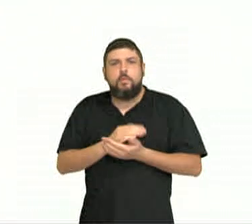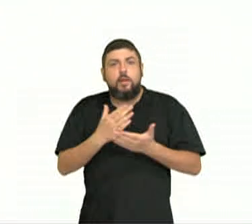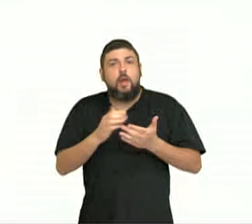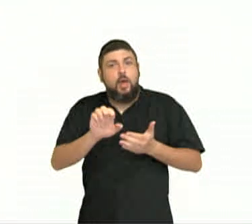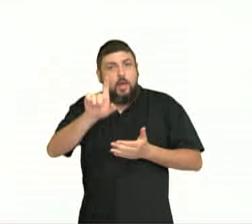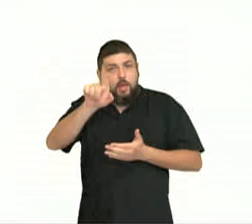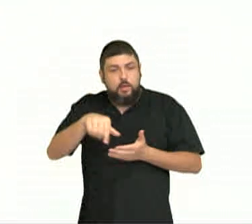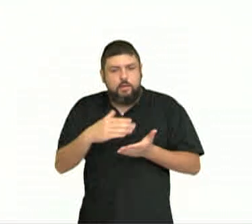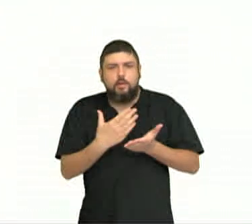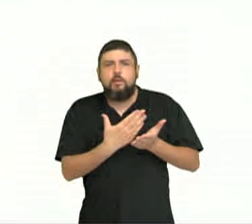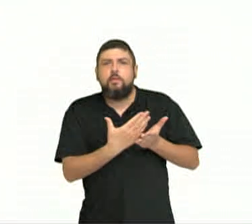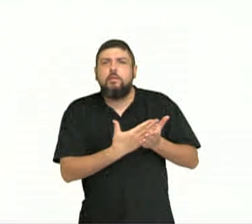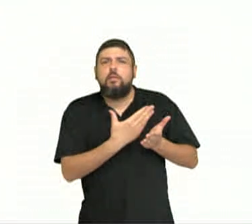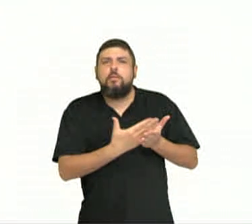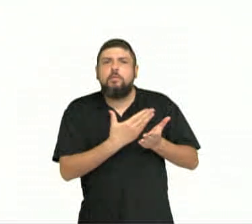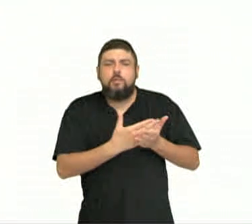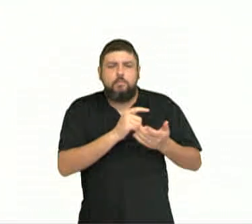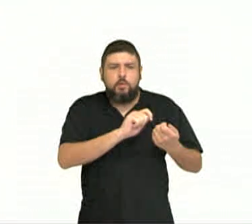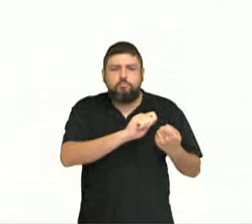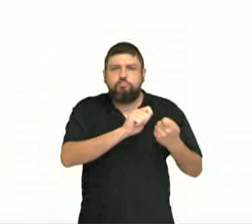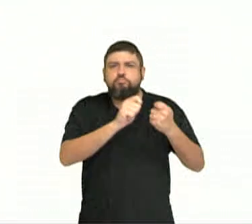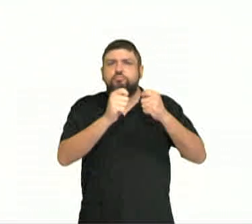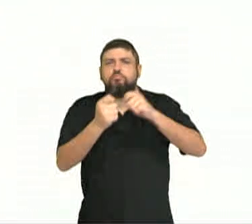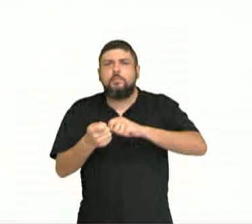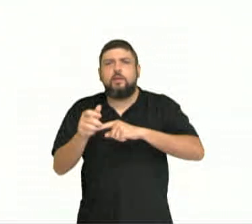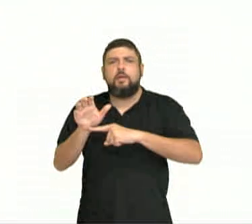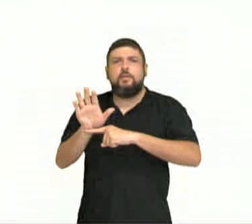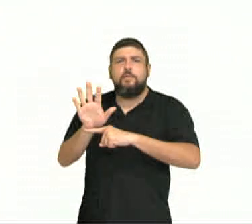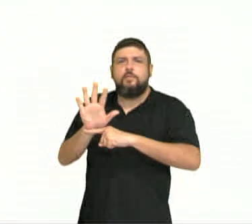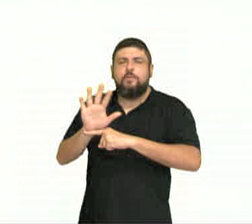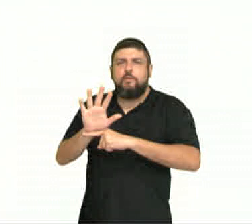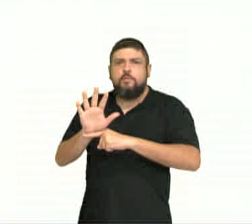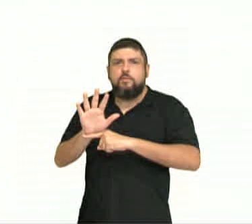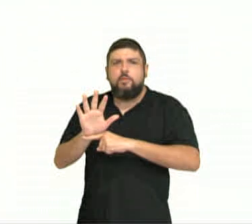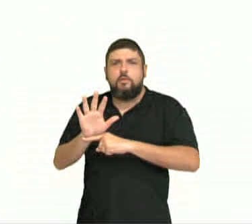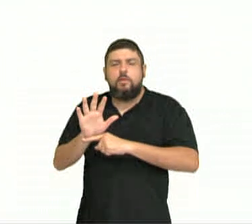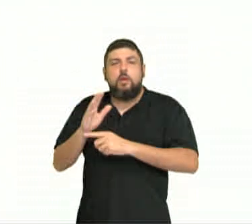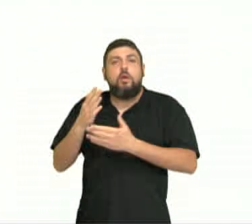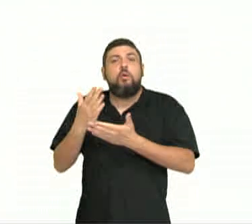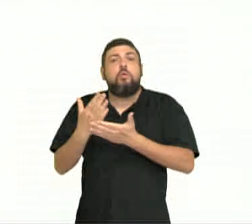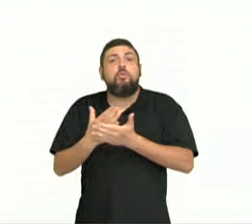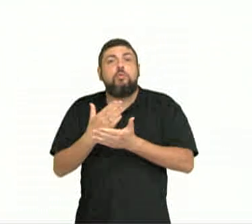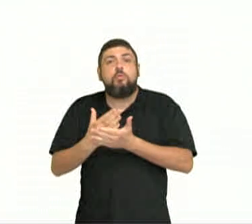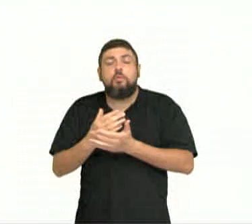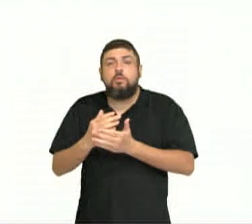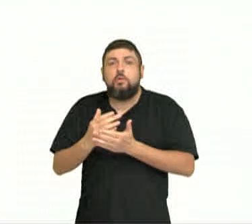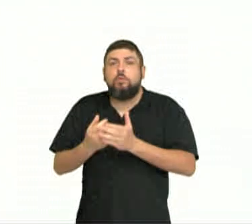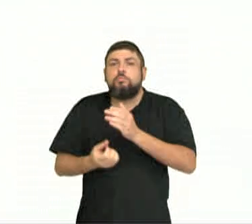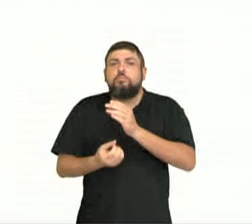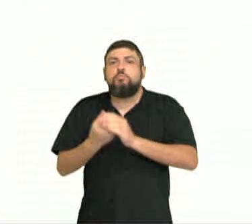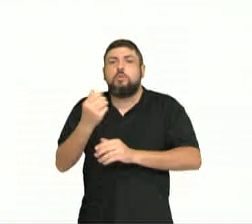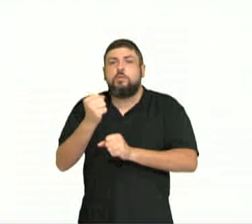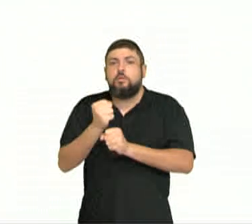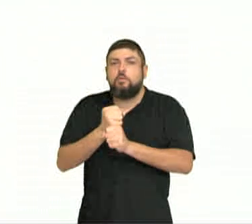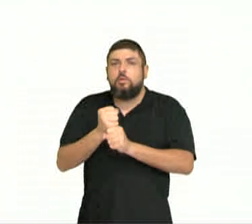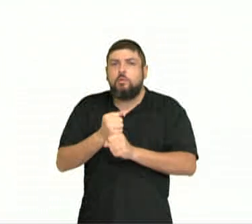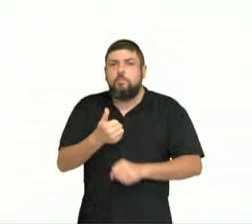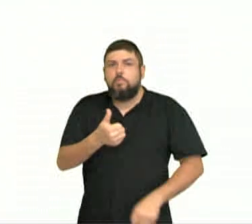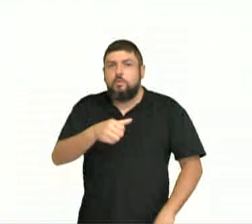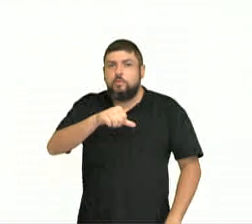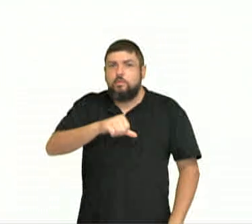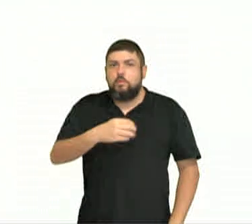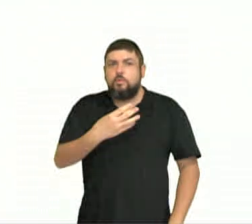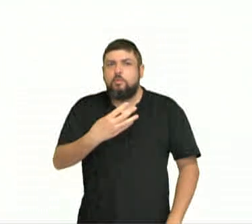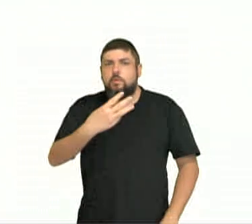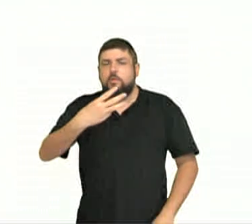Antoine Saint-Exupéry, publicado em 1943, para o filme animado dirigido por Mark